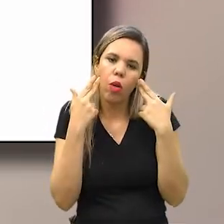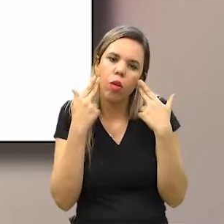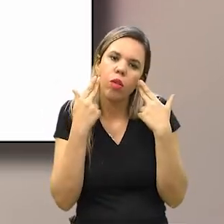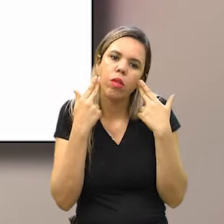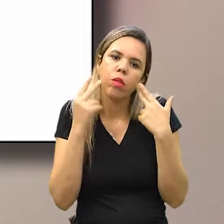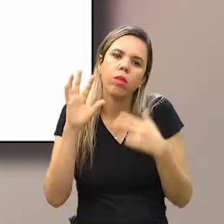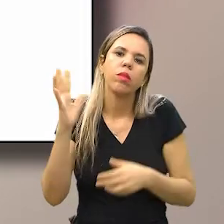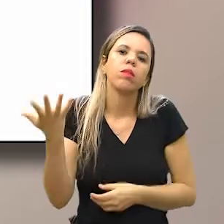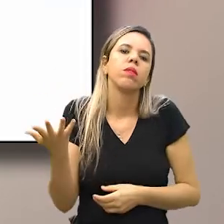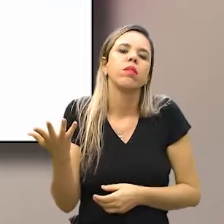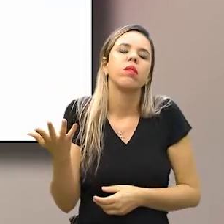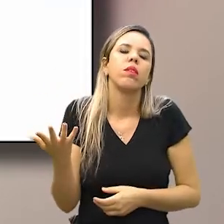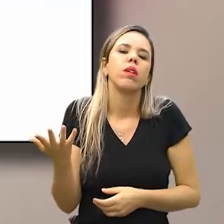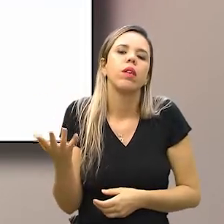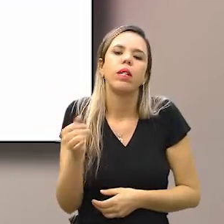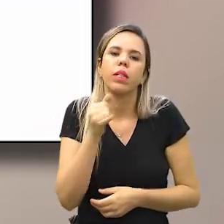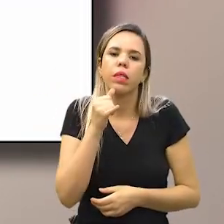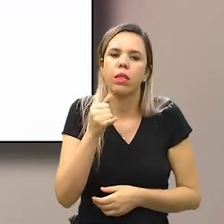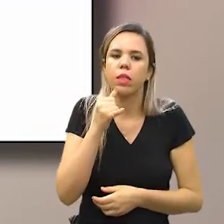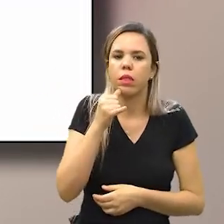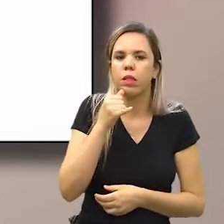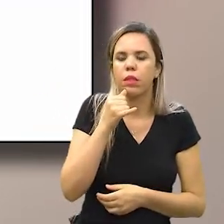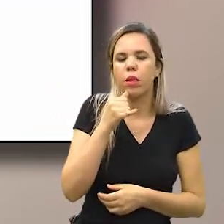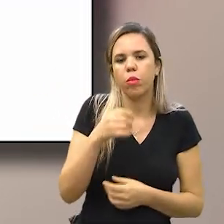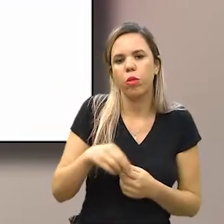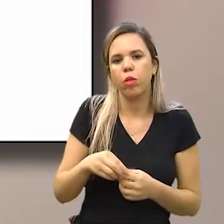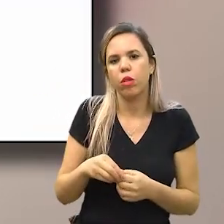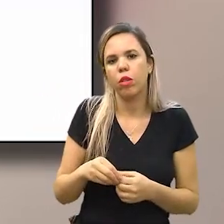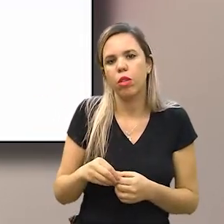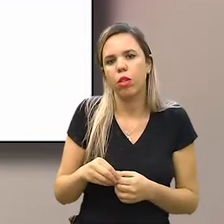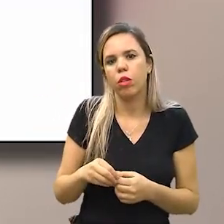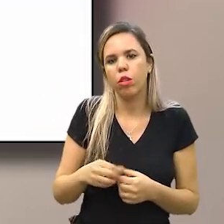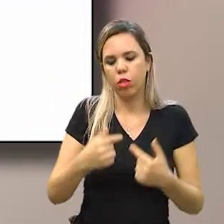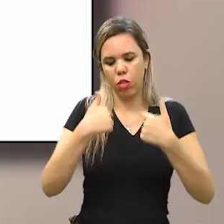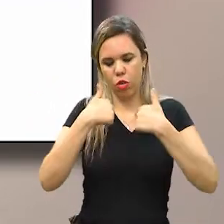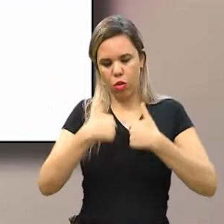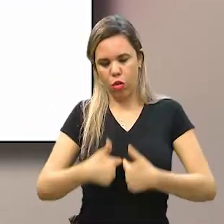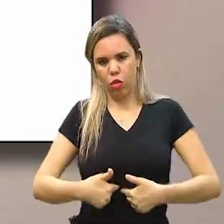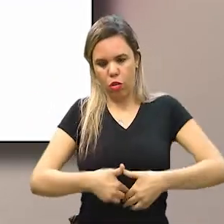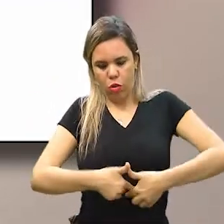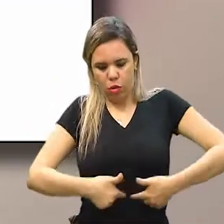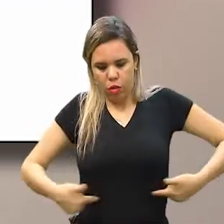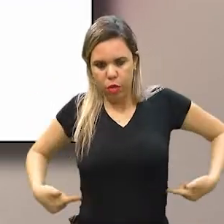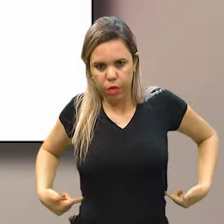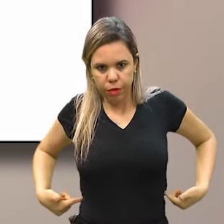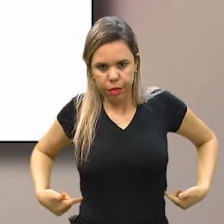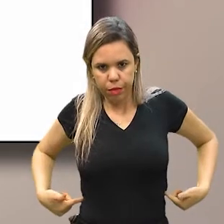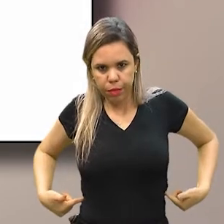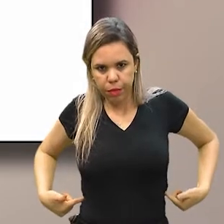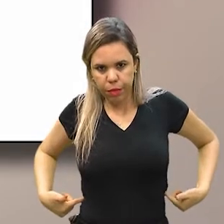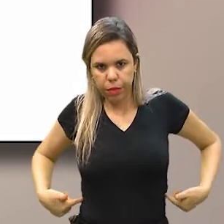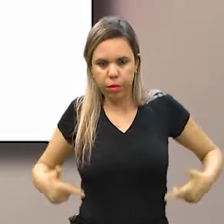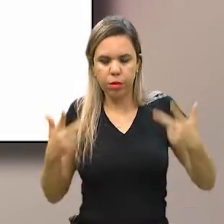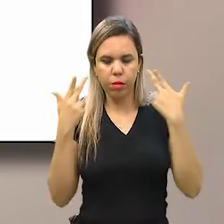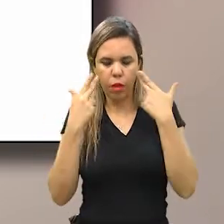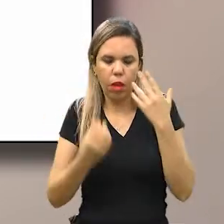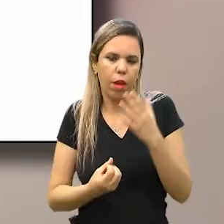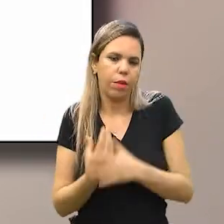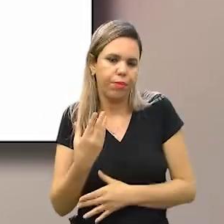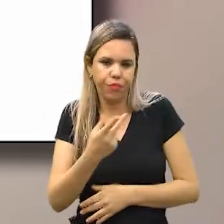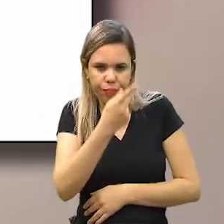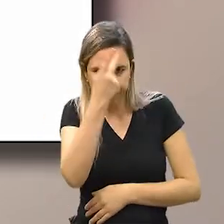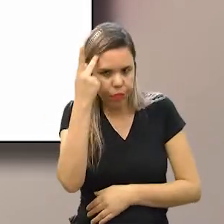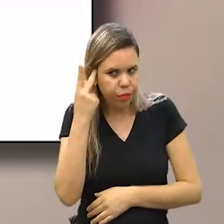comum é ocorrer no tronco, né? Pode ser no tórax, pode ser no abdômen, essa é a localização mais comum.